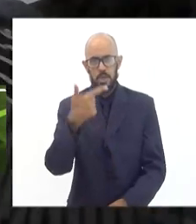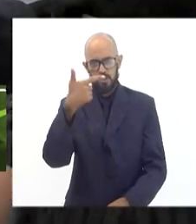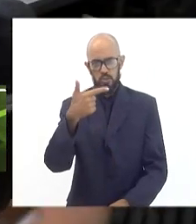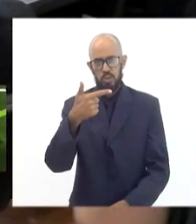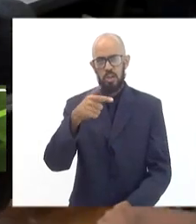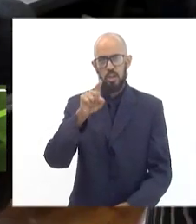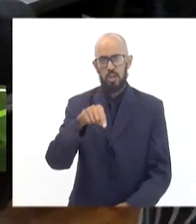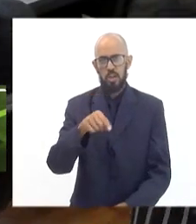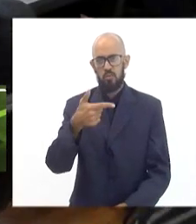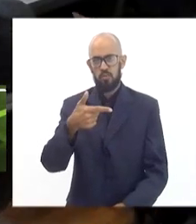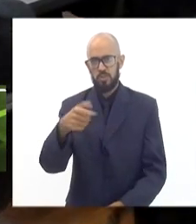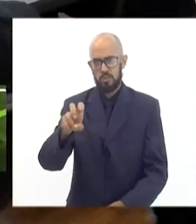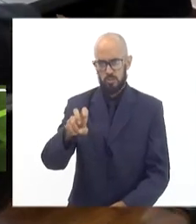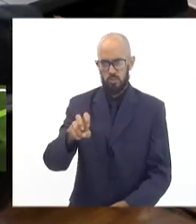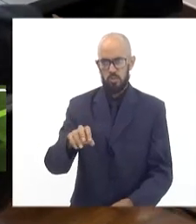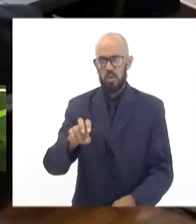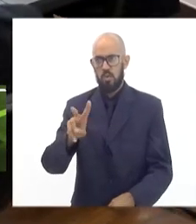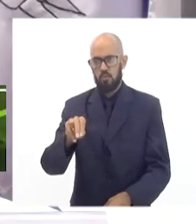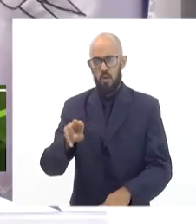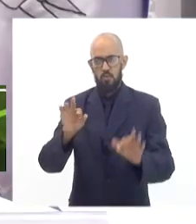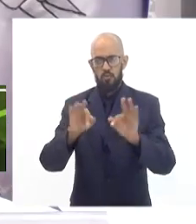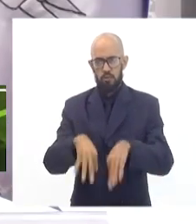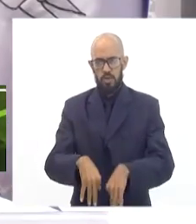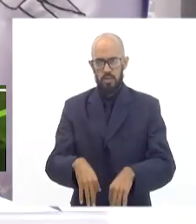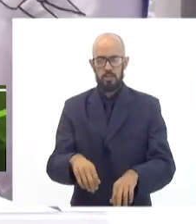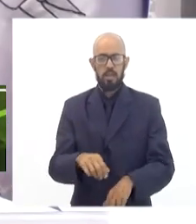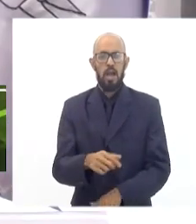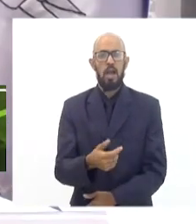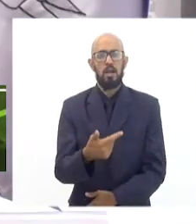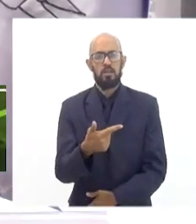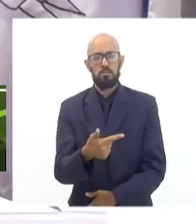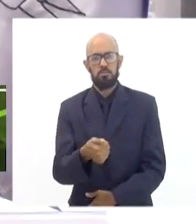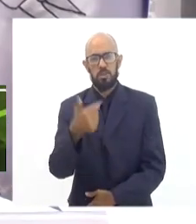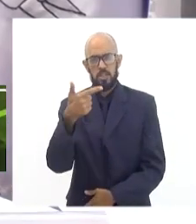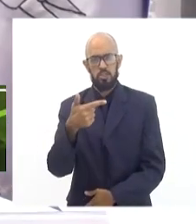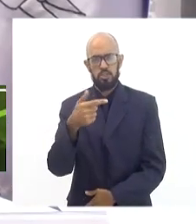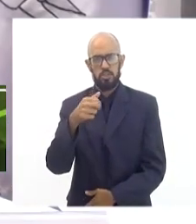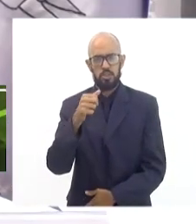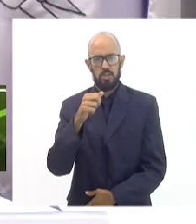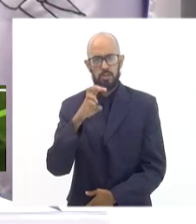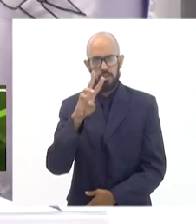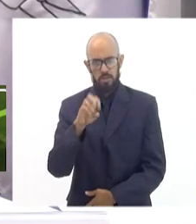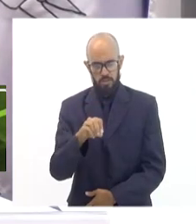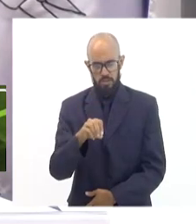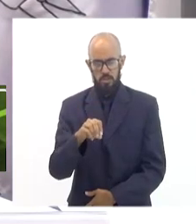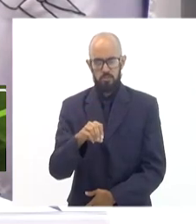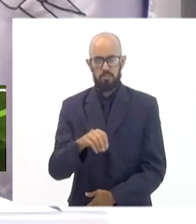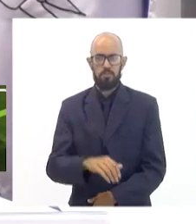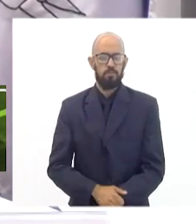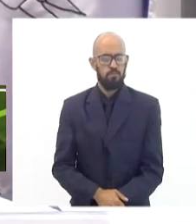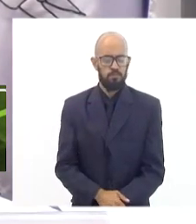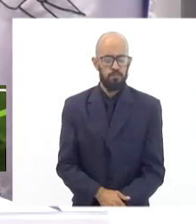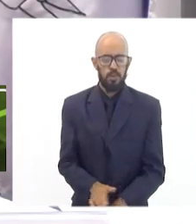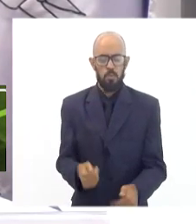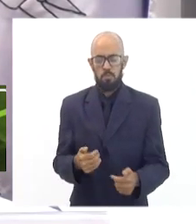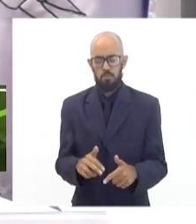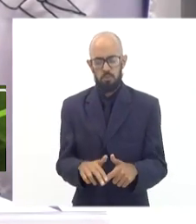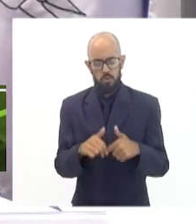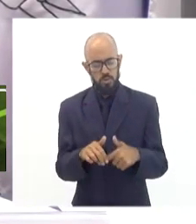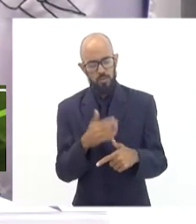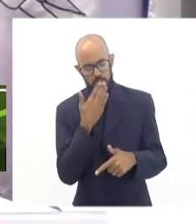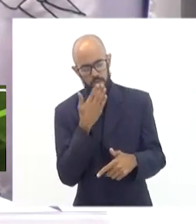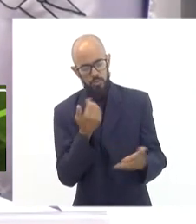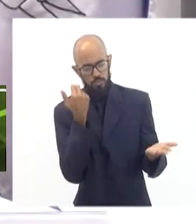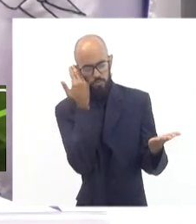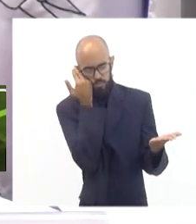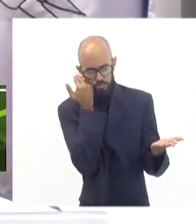e como eu disse eu vou concluir as 1230 E aí eu queria Deputado aí eu marco Aurélio